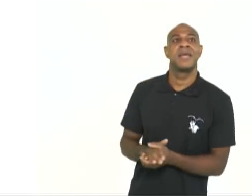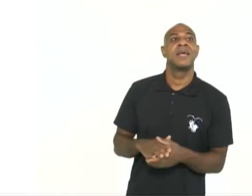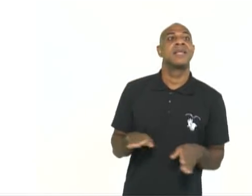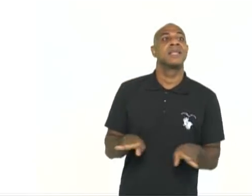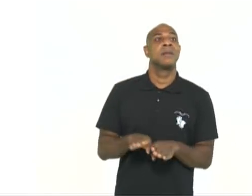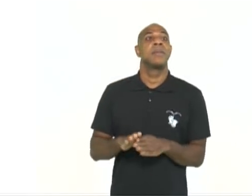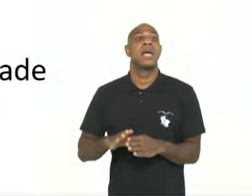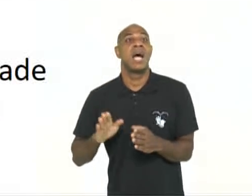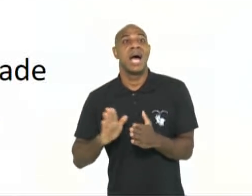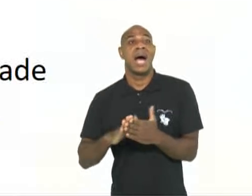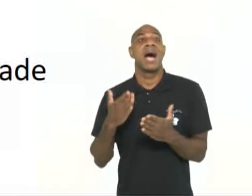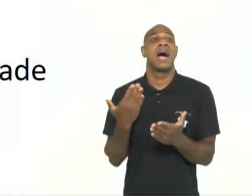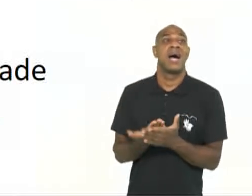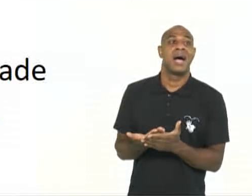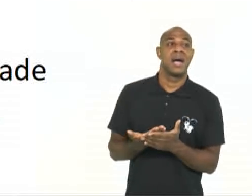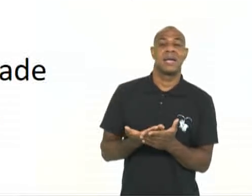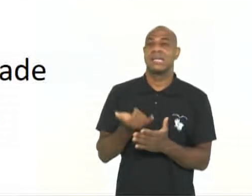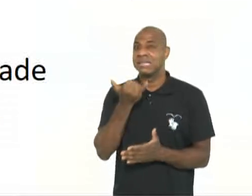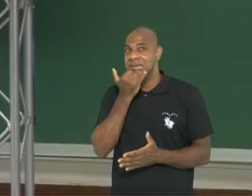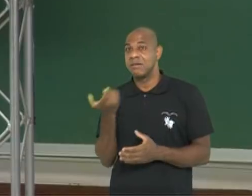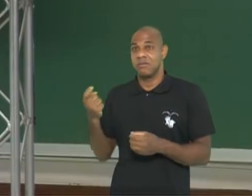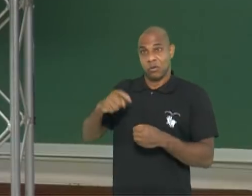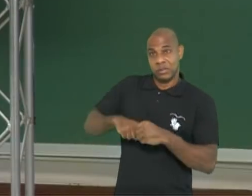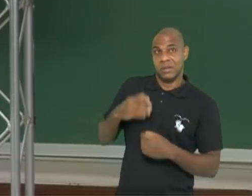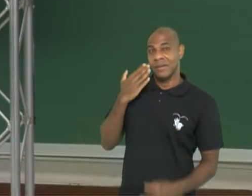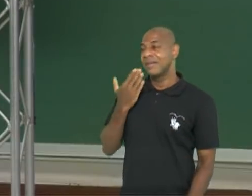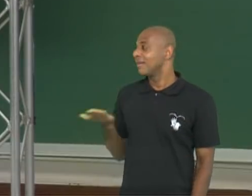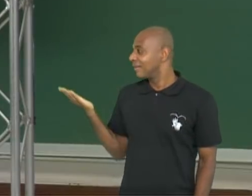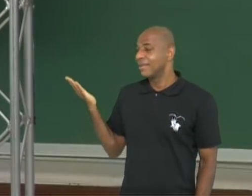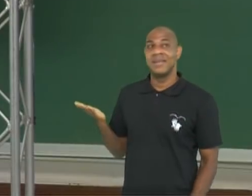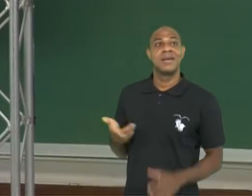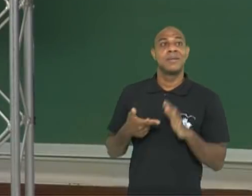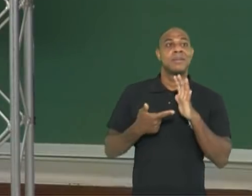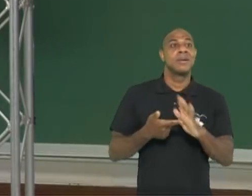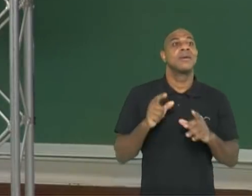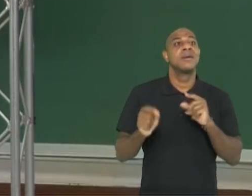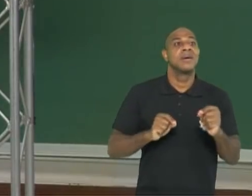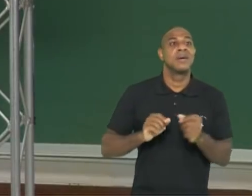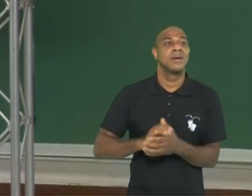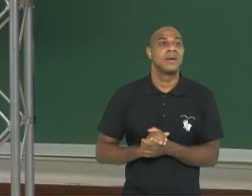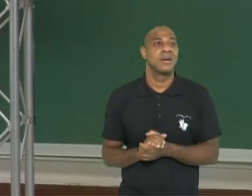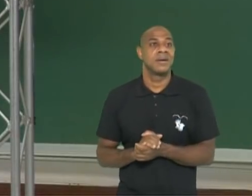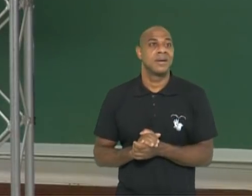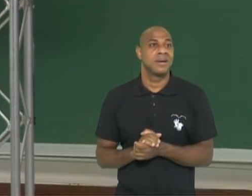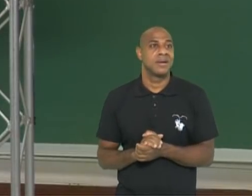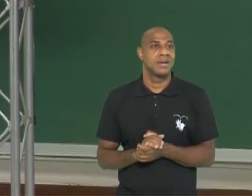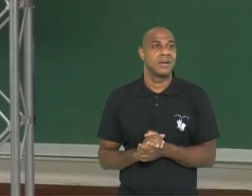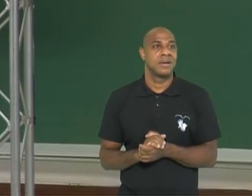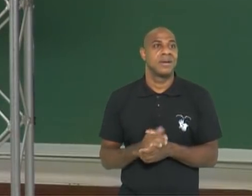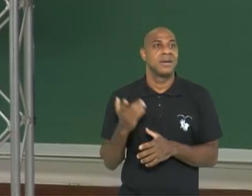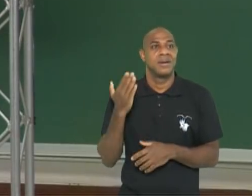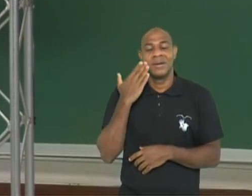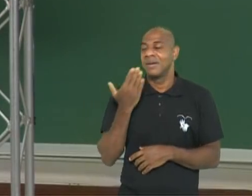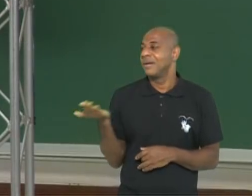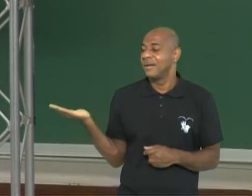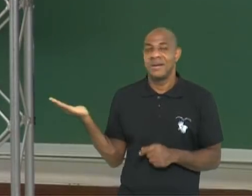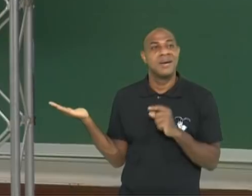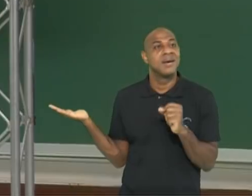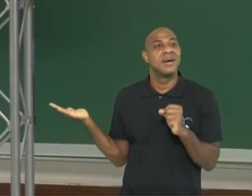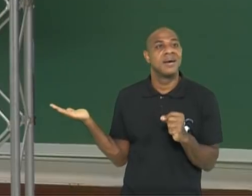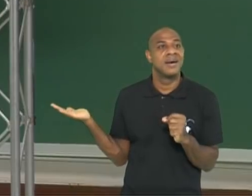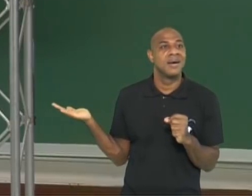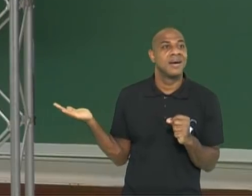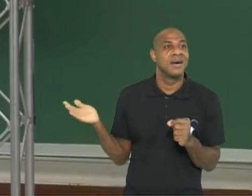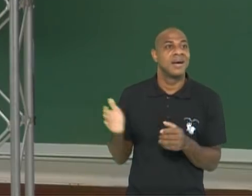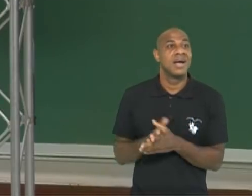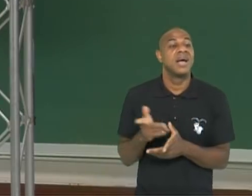igreja esqueciam-se da humildade. Desculpe, pulando aqui, novamente, representando aqui o Wallingford, o Richard, né, o abade. Essa aqui é uma